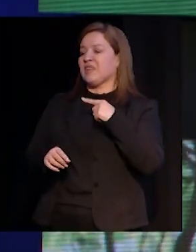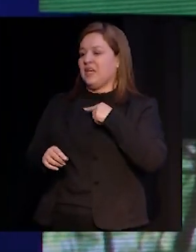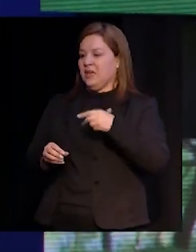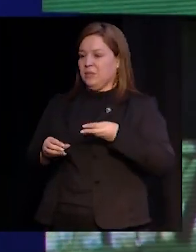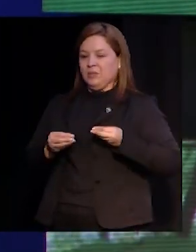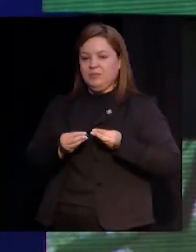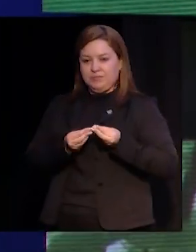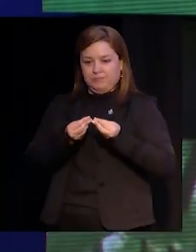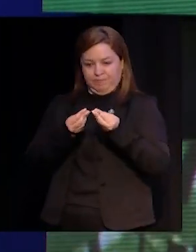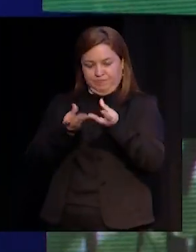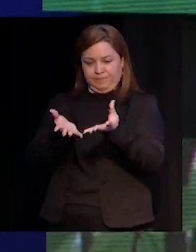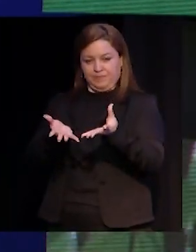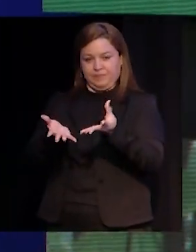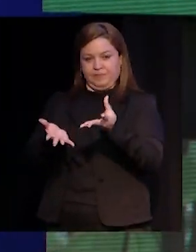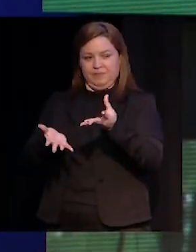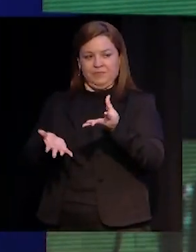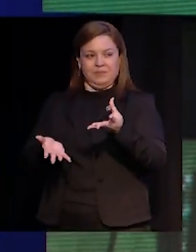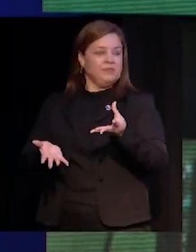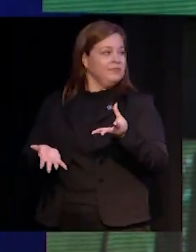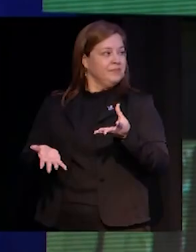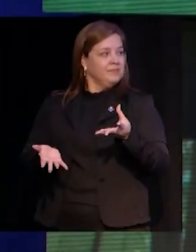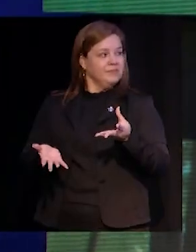oferecer